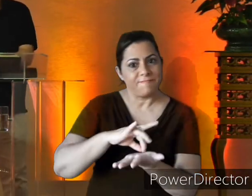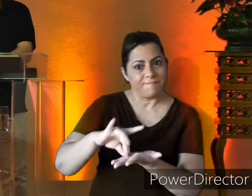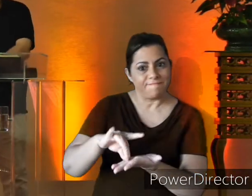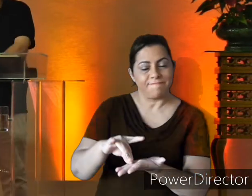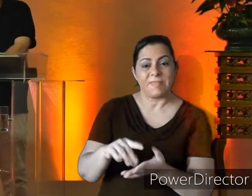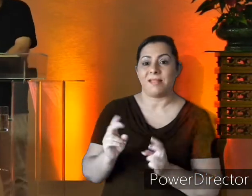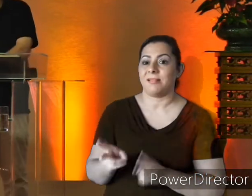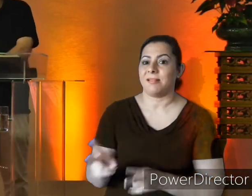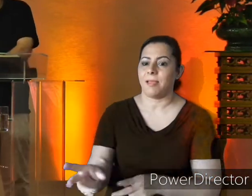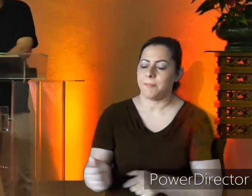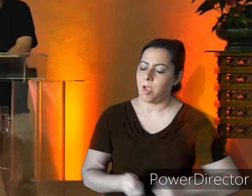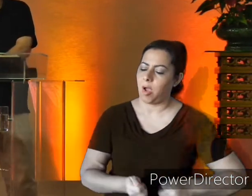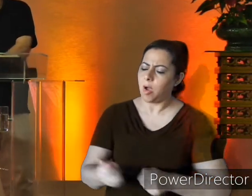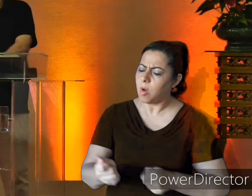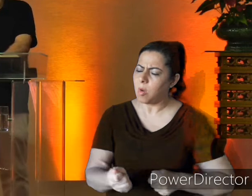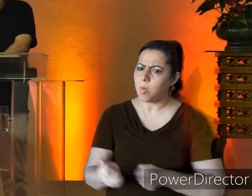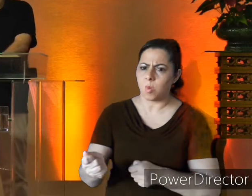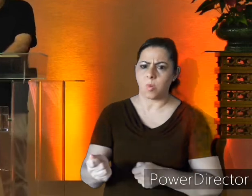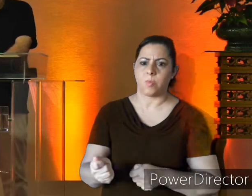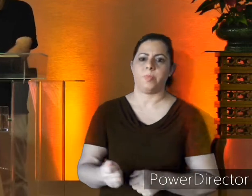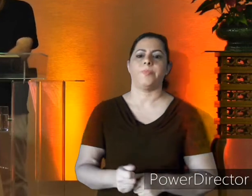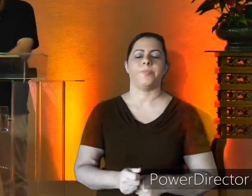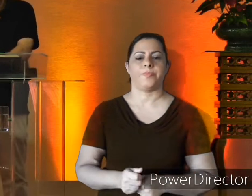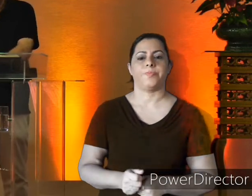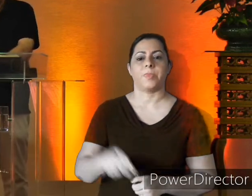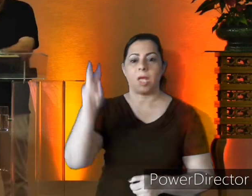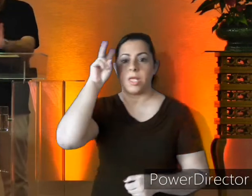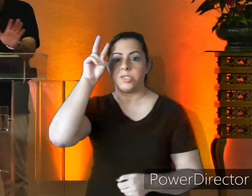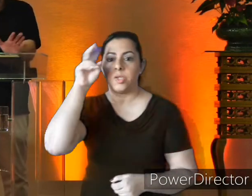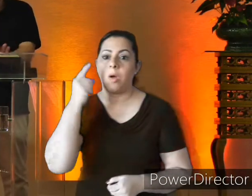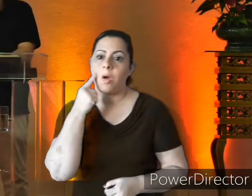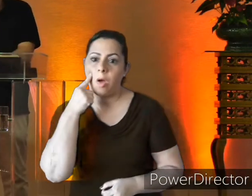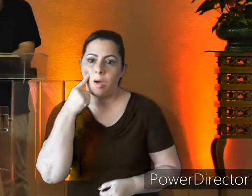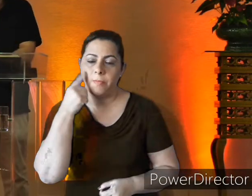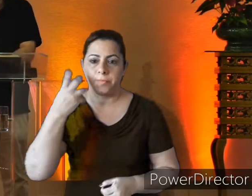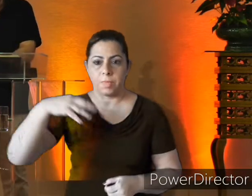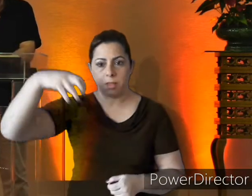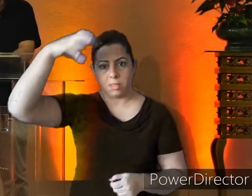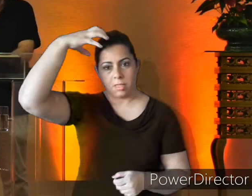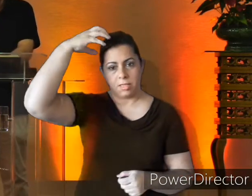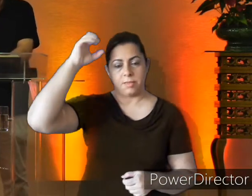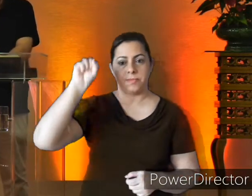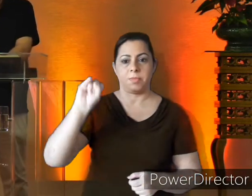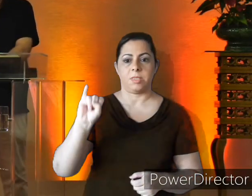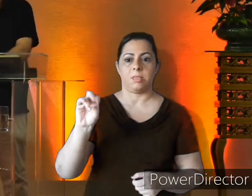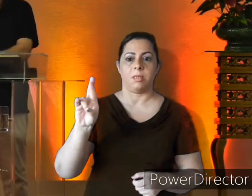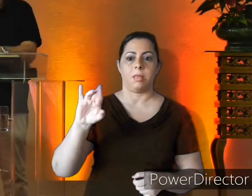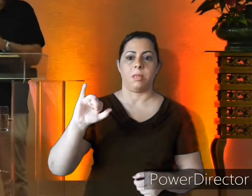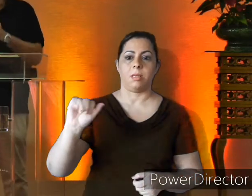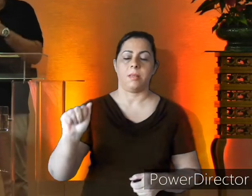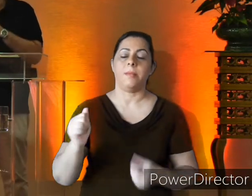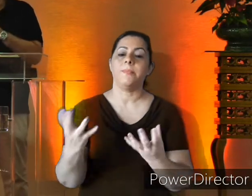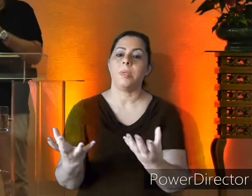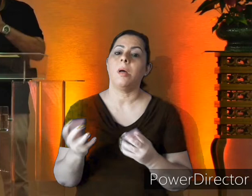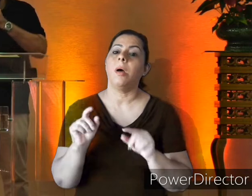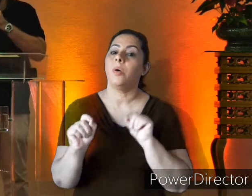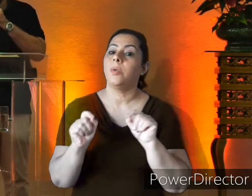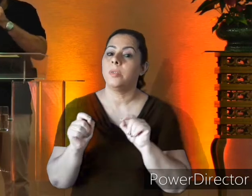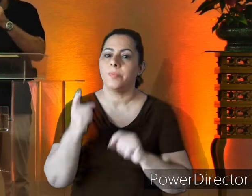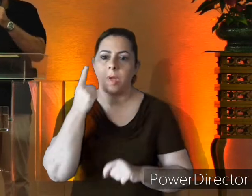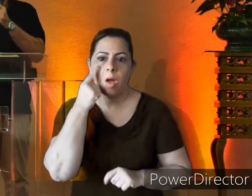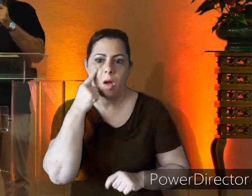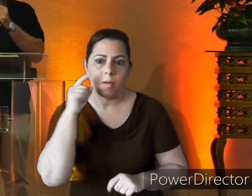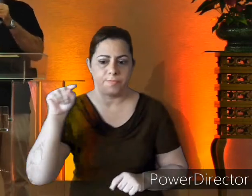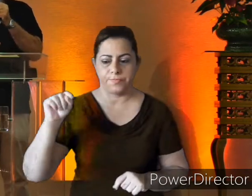rei da Síria queria matar o rei de Israel, queria tirar a sua vida, e ele de alguma forma